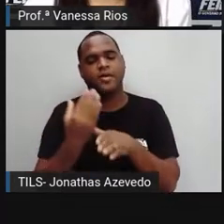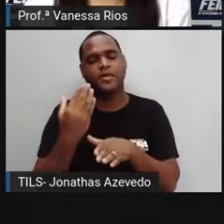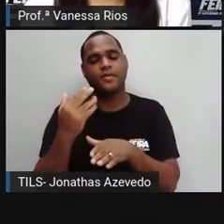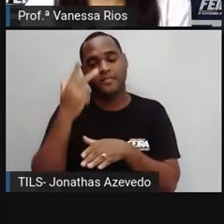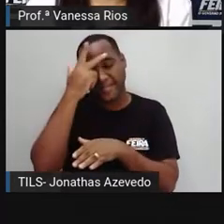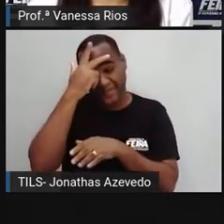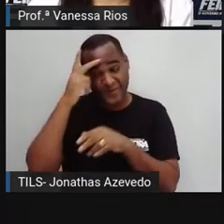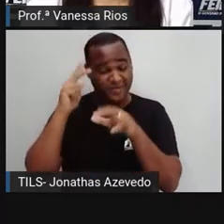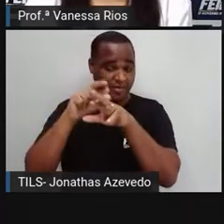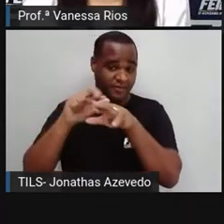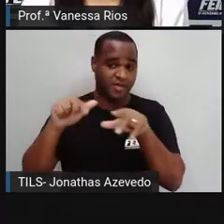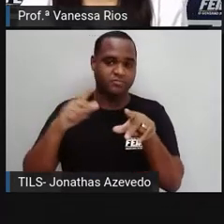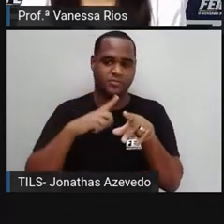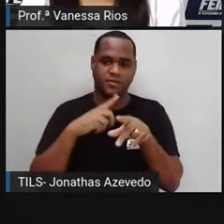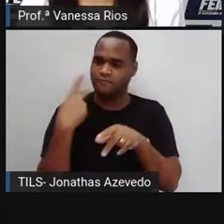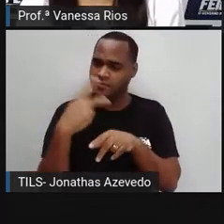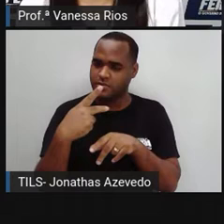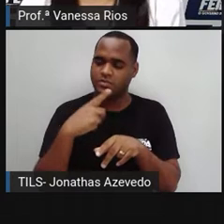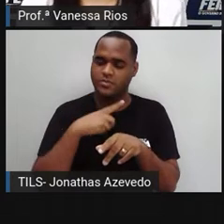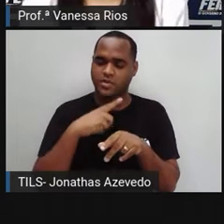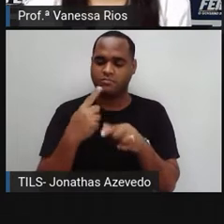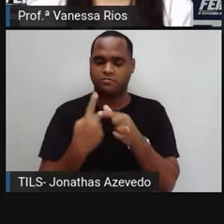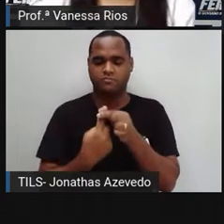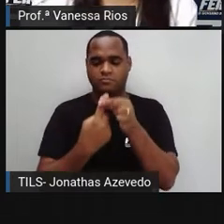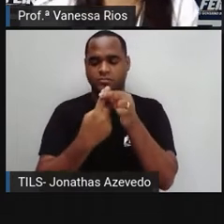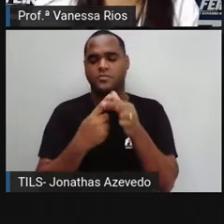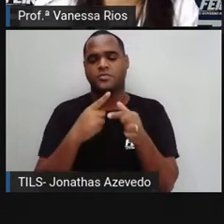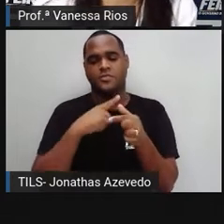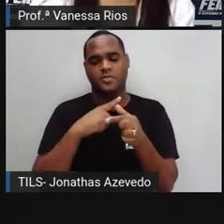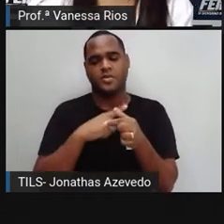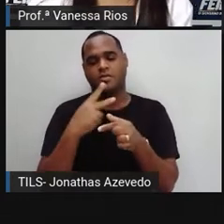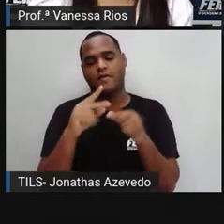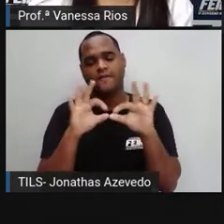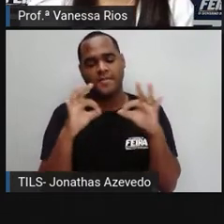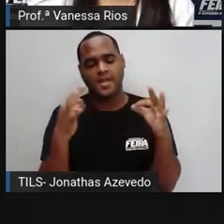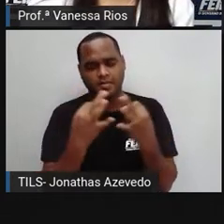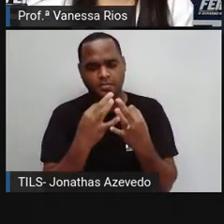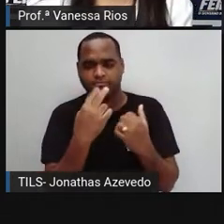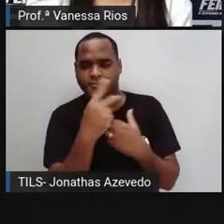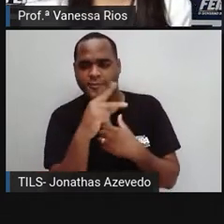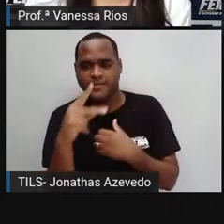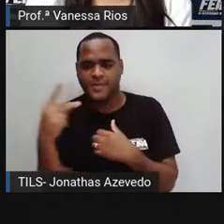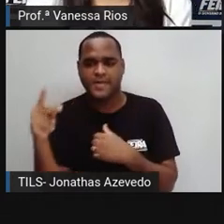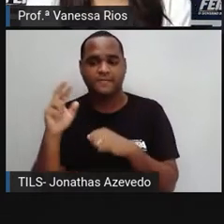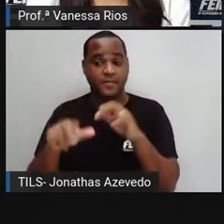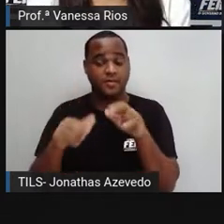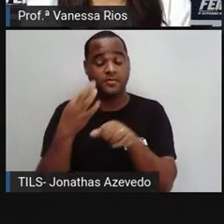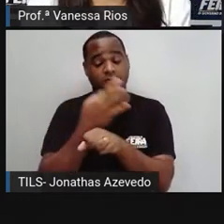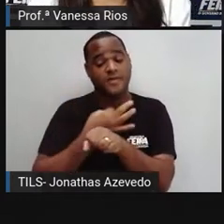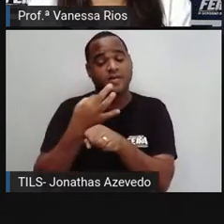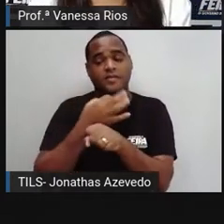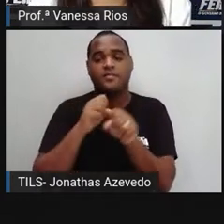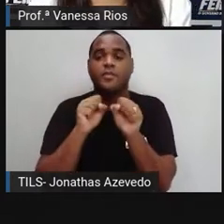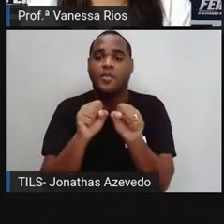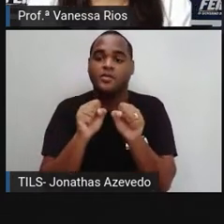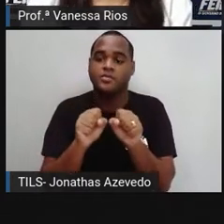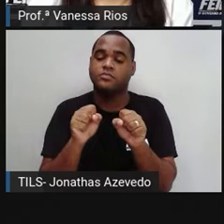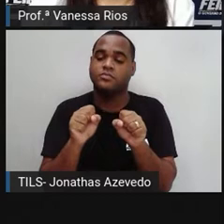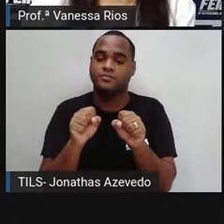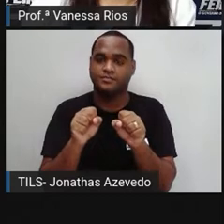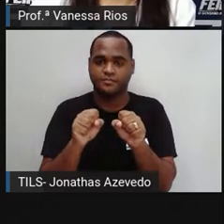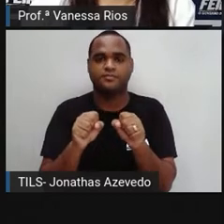várias pessoas, né? Por você de forma individual, por sua família, para que as suas férias seja aí um